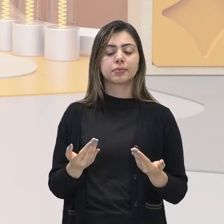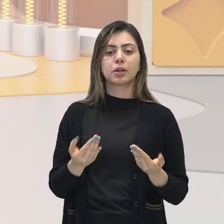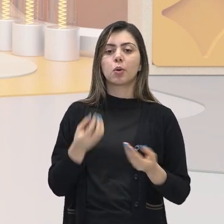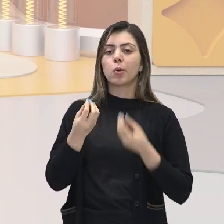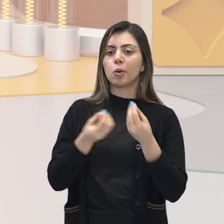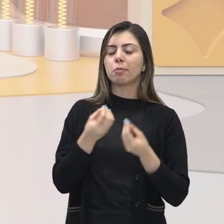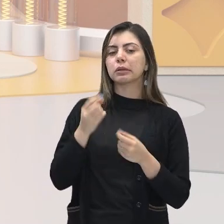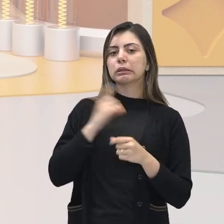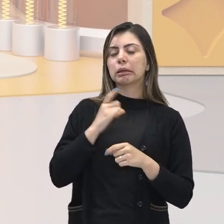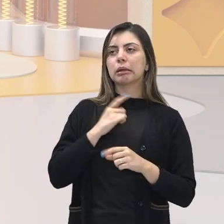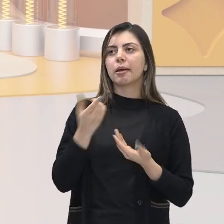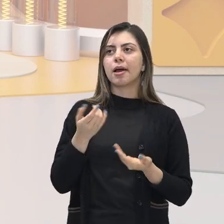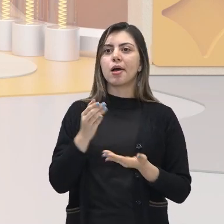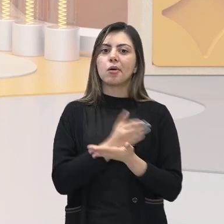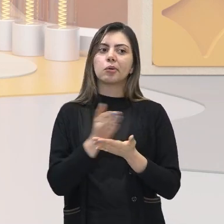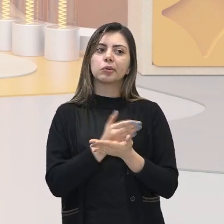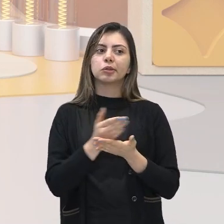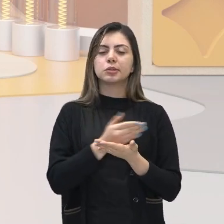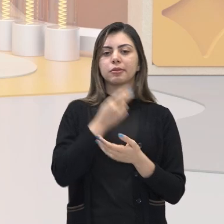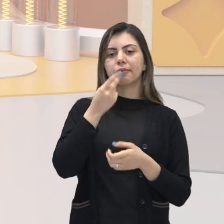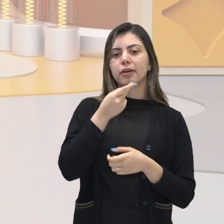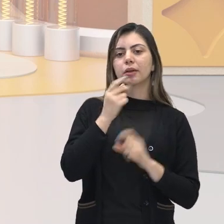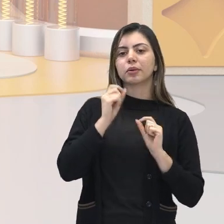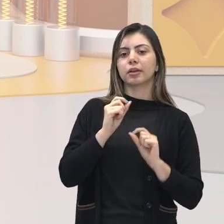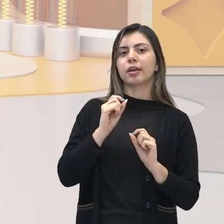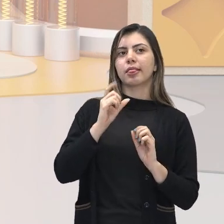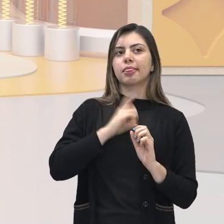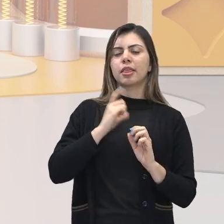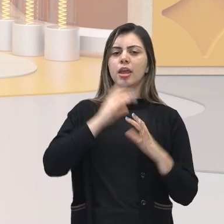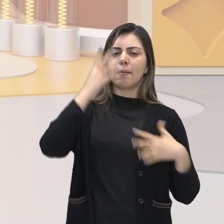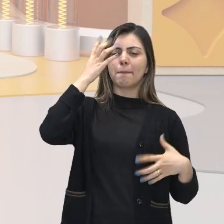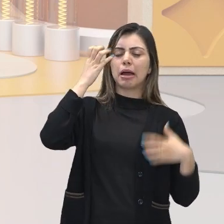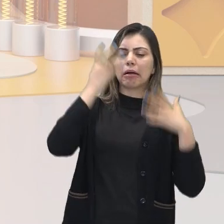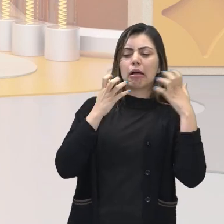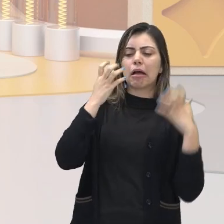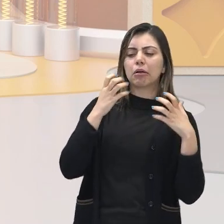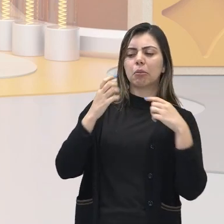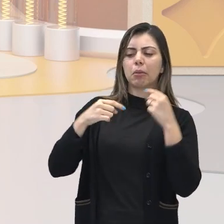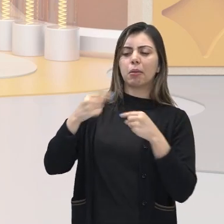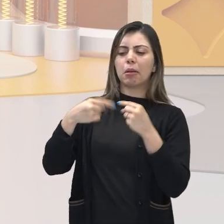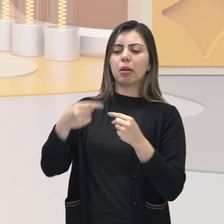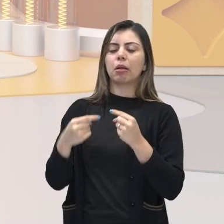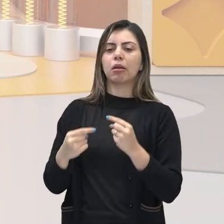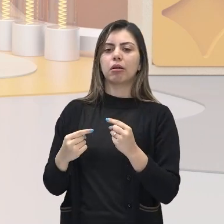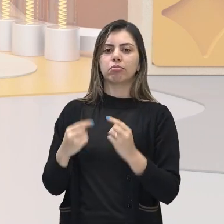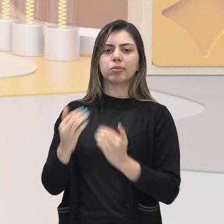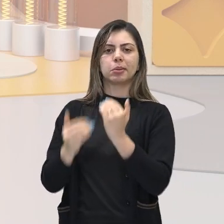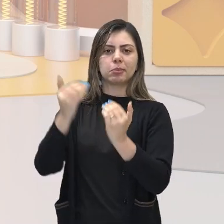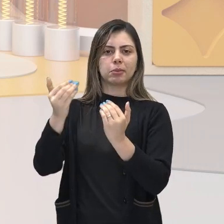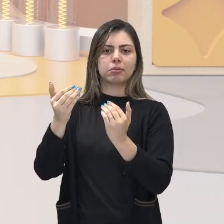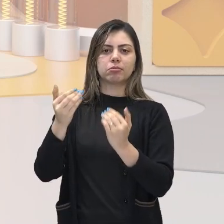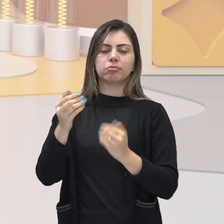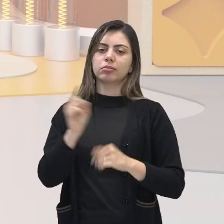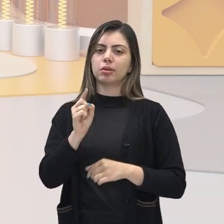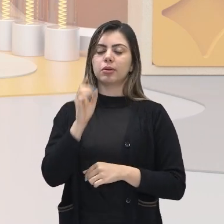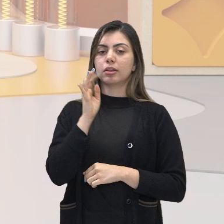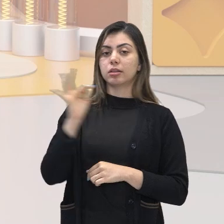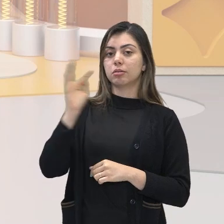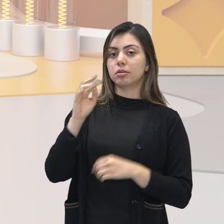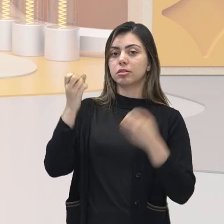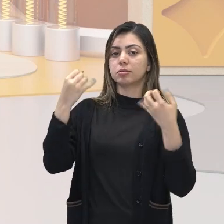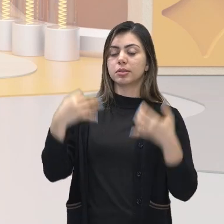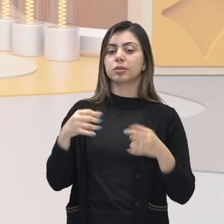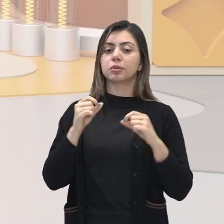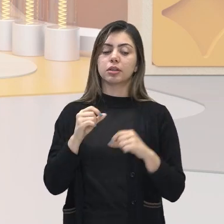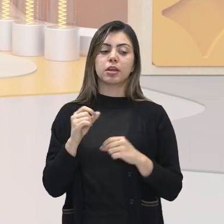desmistificando a questão de que muita gente diz que o homem veio do macaco. Não é isso que a teoria diz. A teoria diz que os primatas e